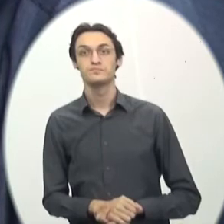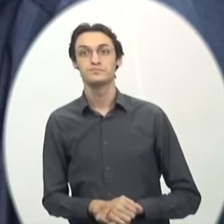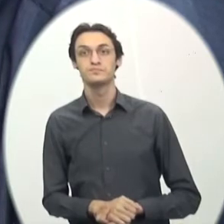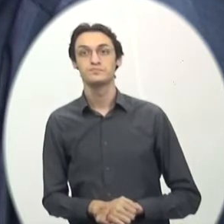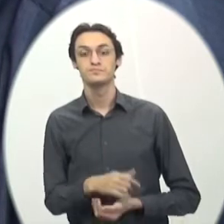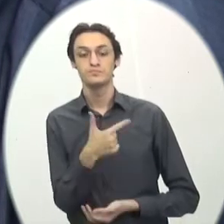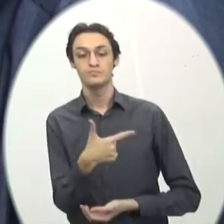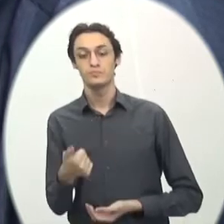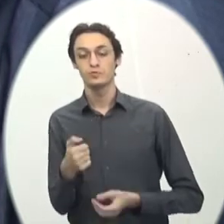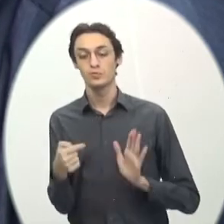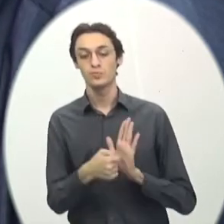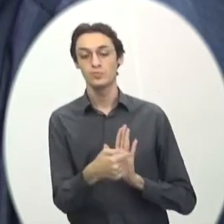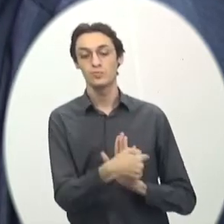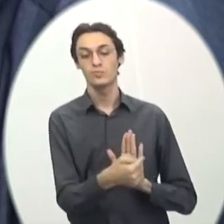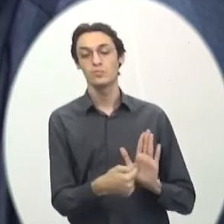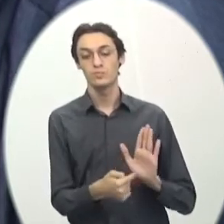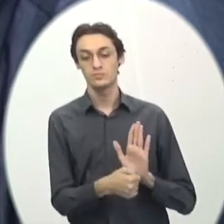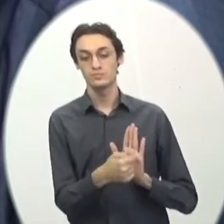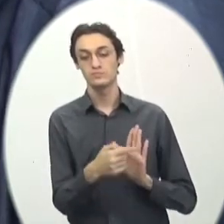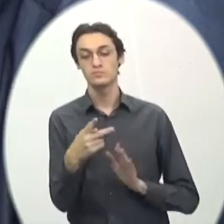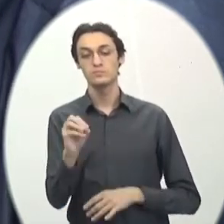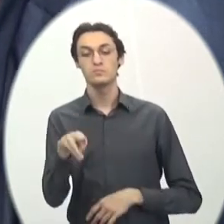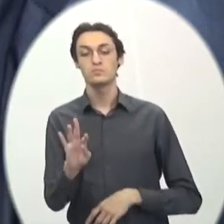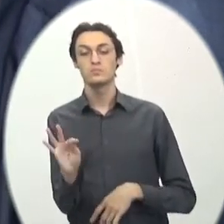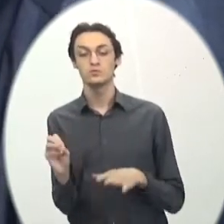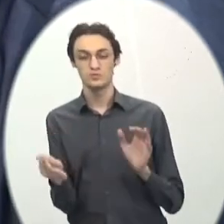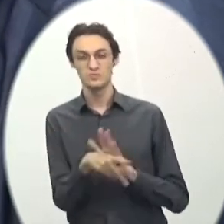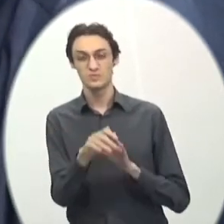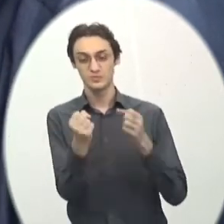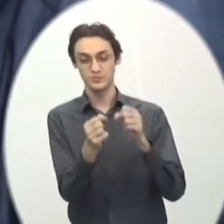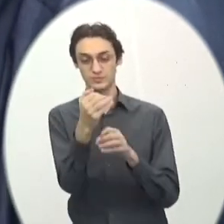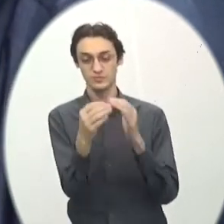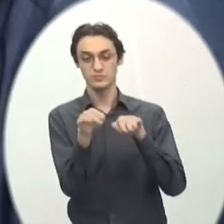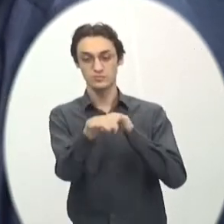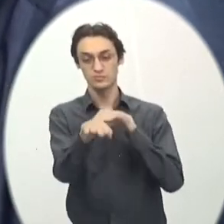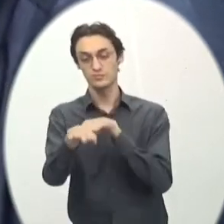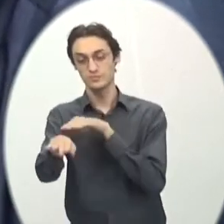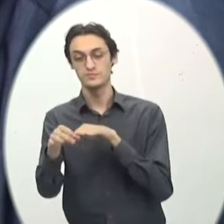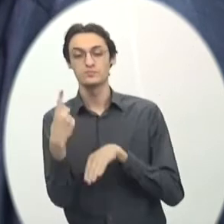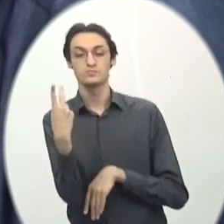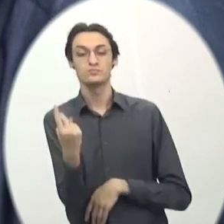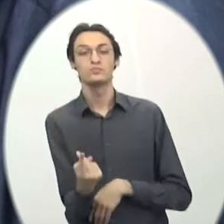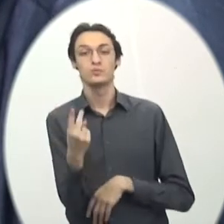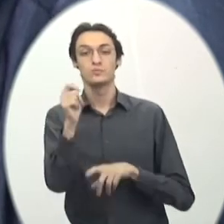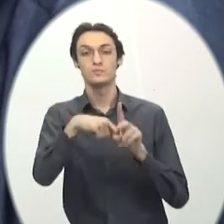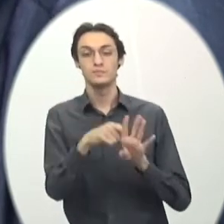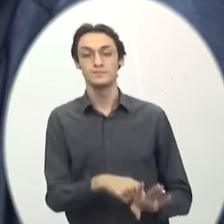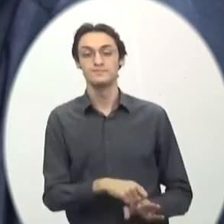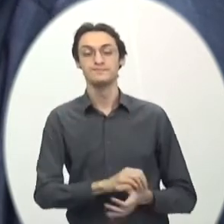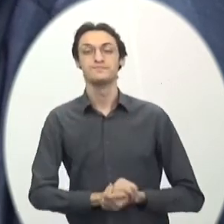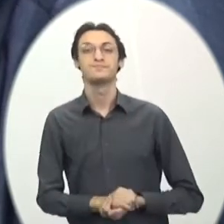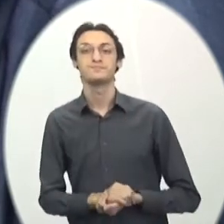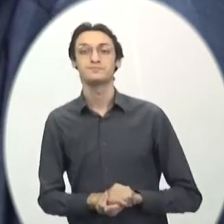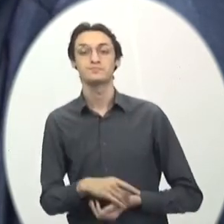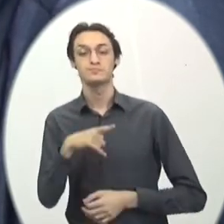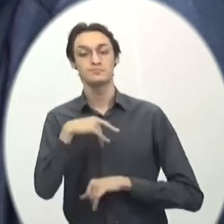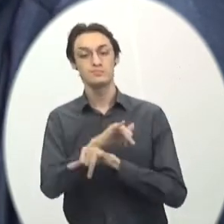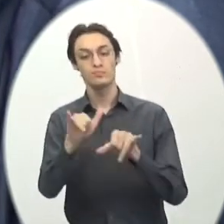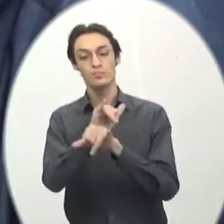21 pontos conforme a legislação de trânsito durante os últimos 12 meses. Sendo o que tínhamos a informar,